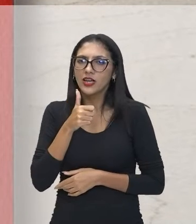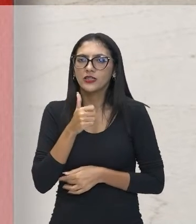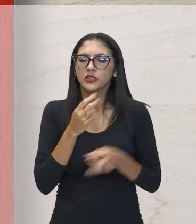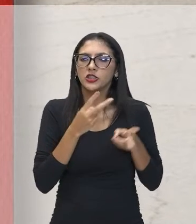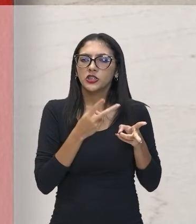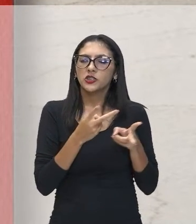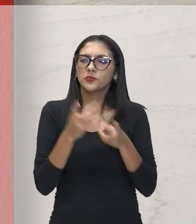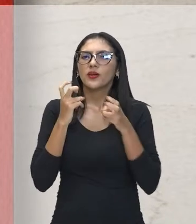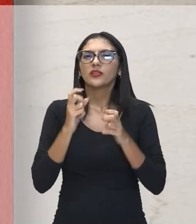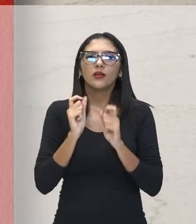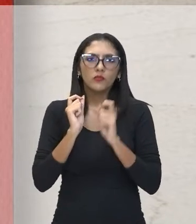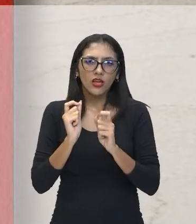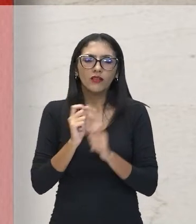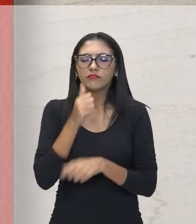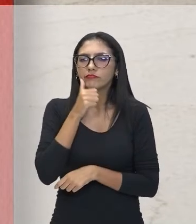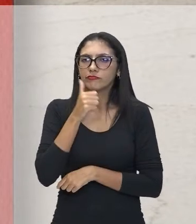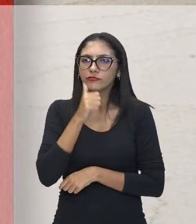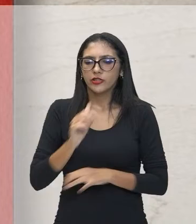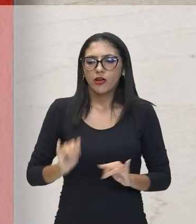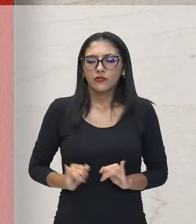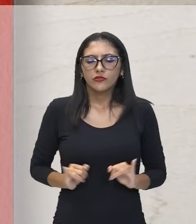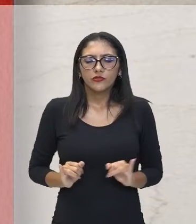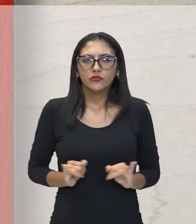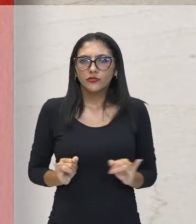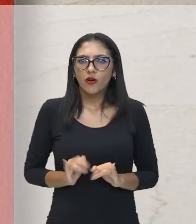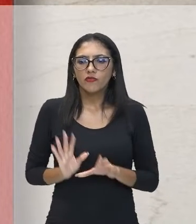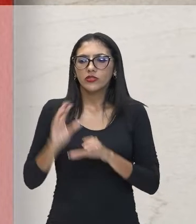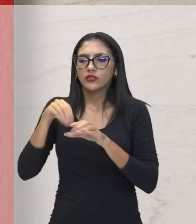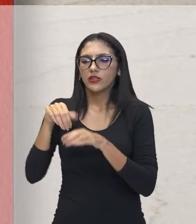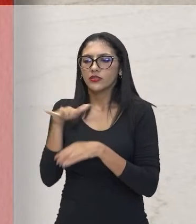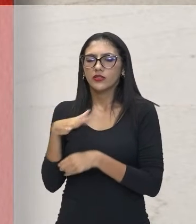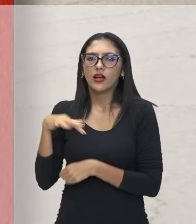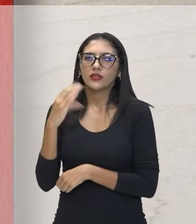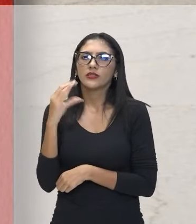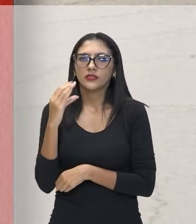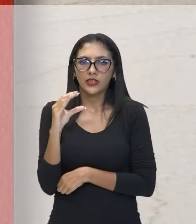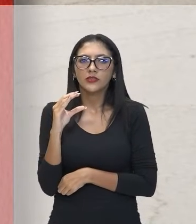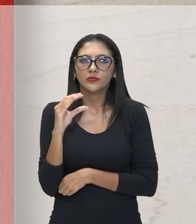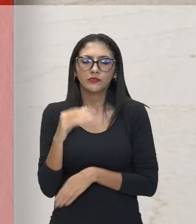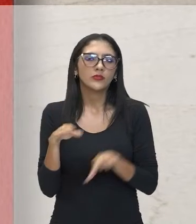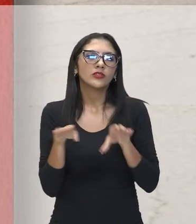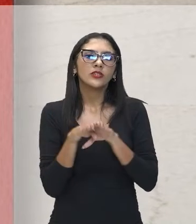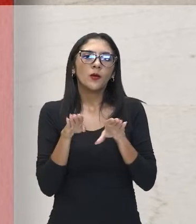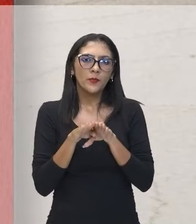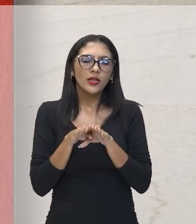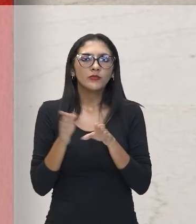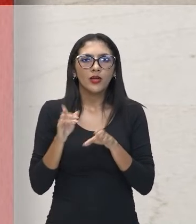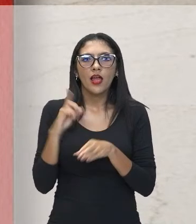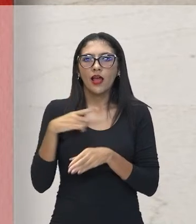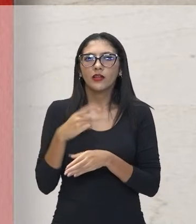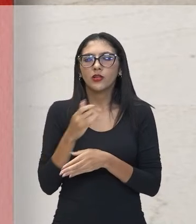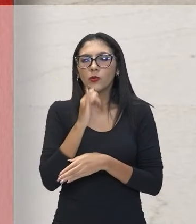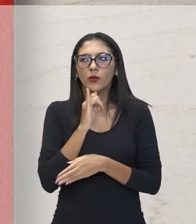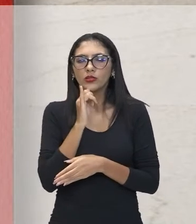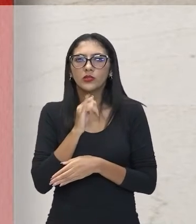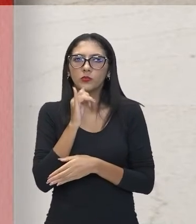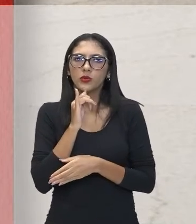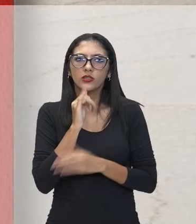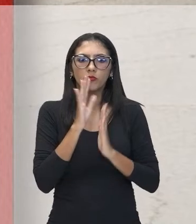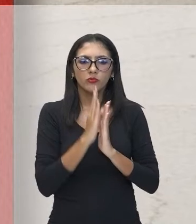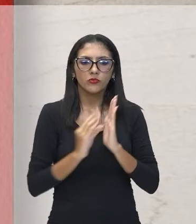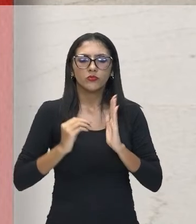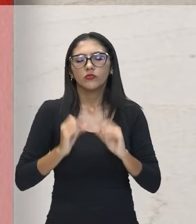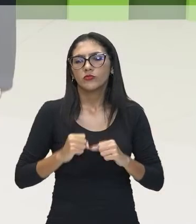que as mulheres sofrem no âmbito da ciência, mas também é um exemplo da luta e